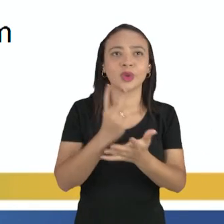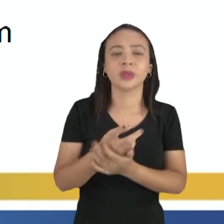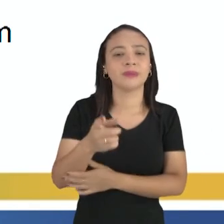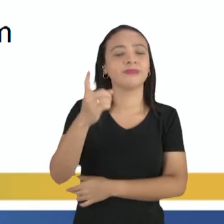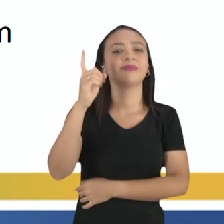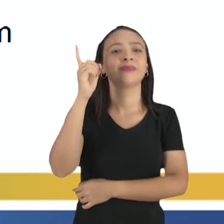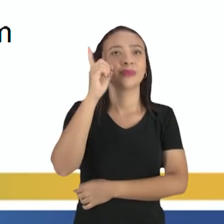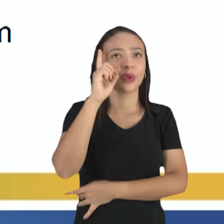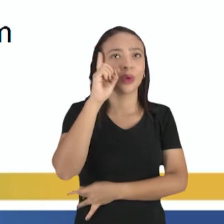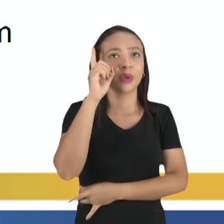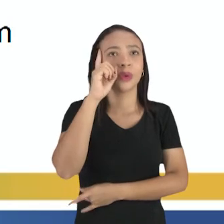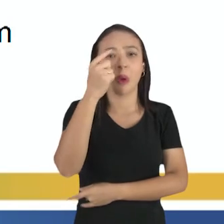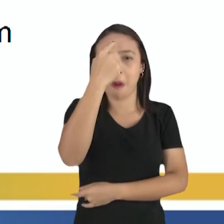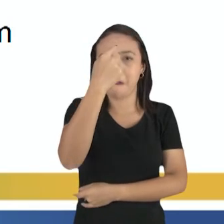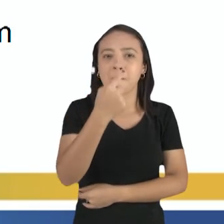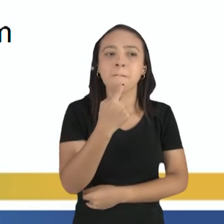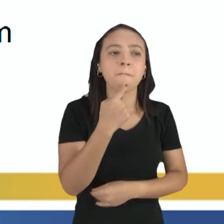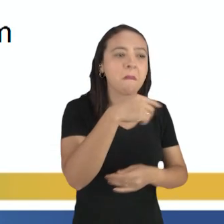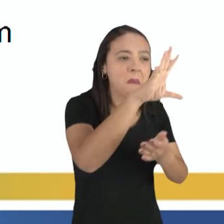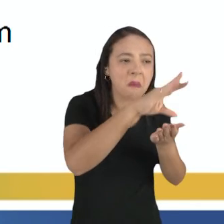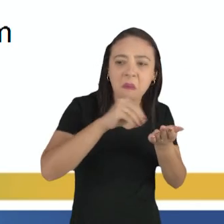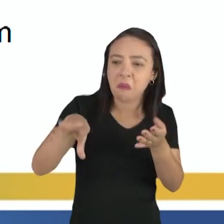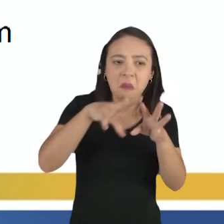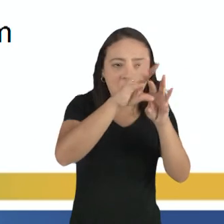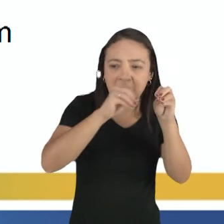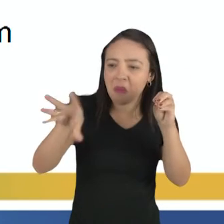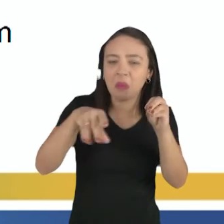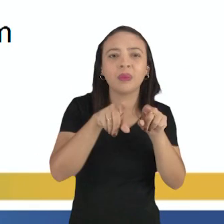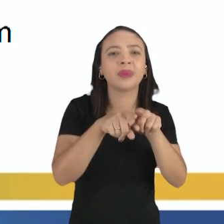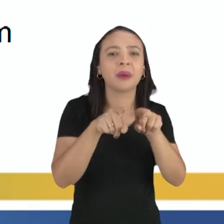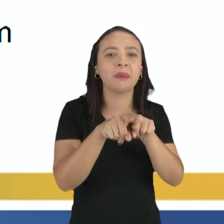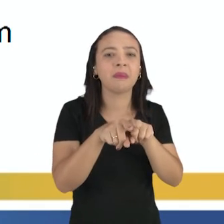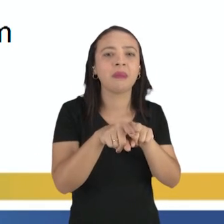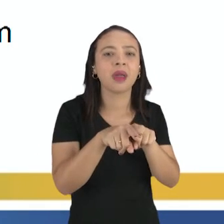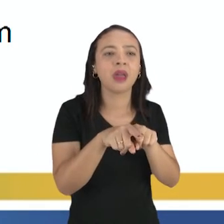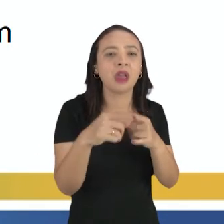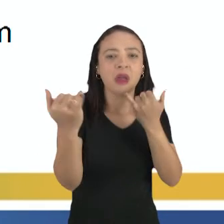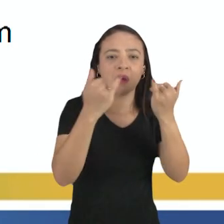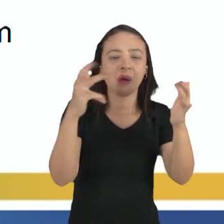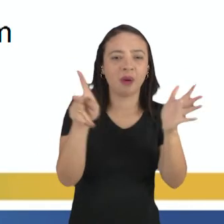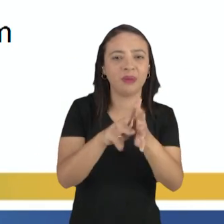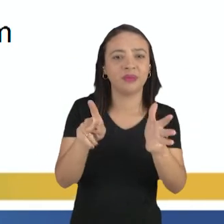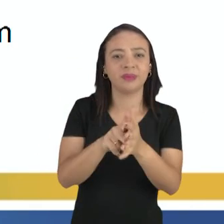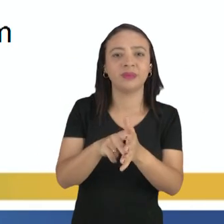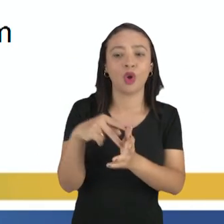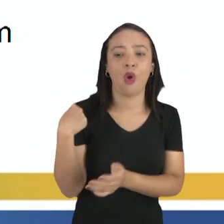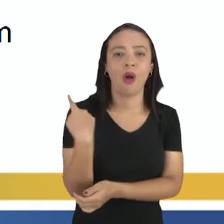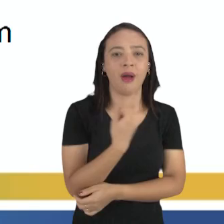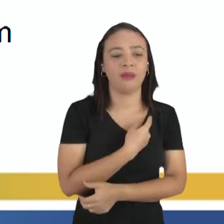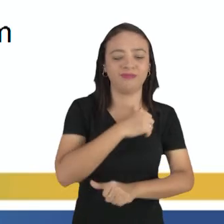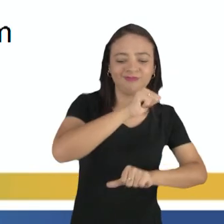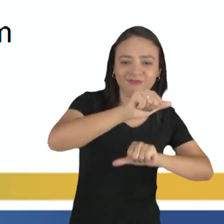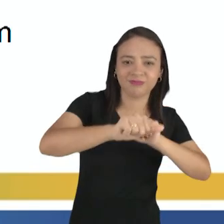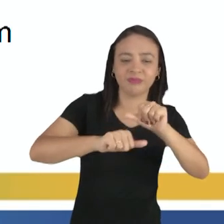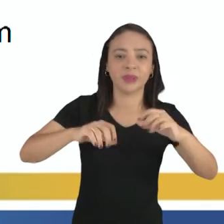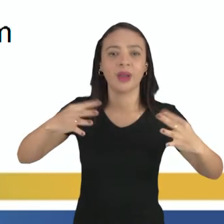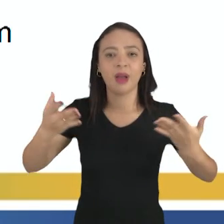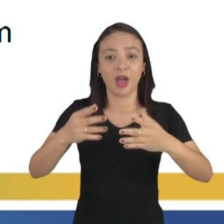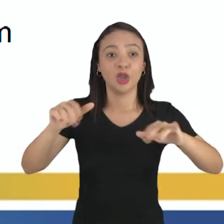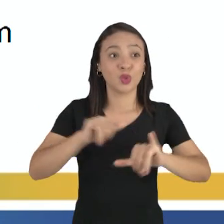cada imagem compartilhada e a cada dossiê pessoal transformado em objeto público